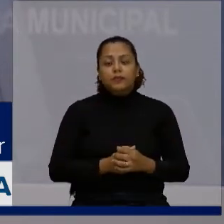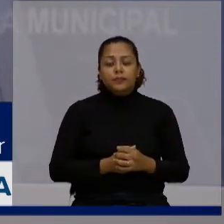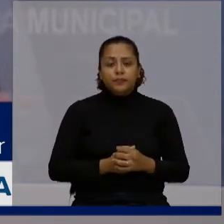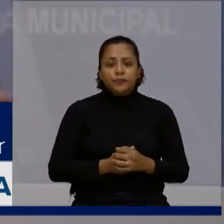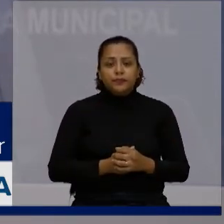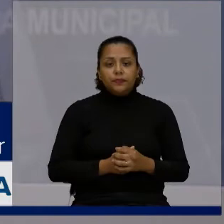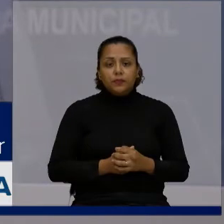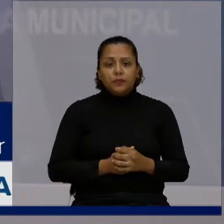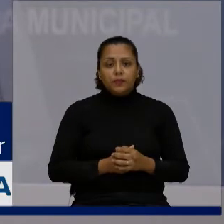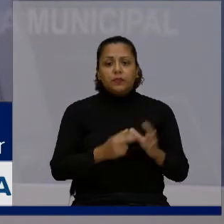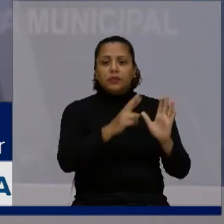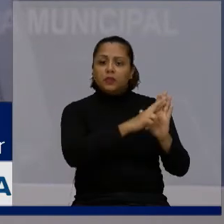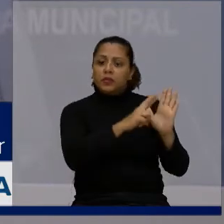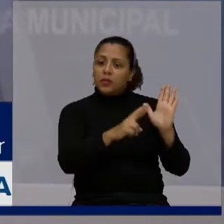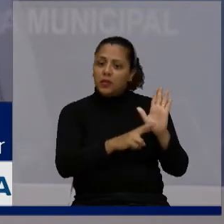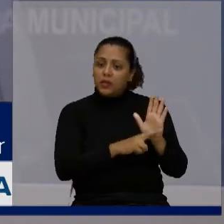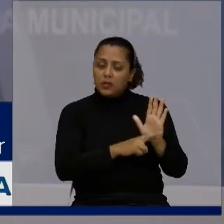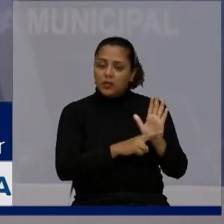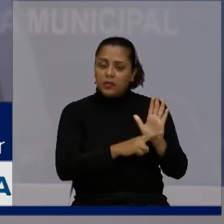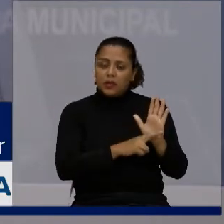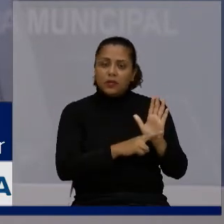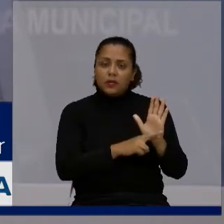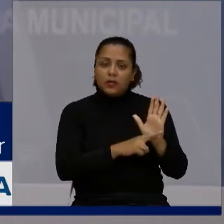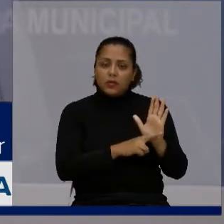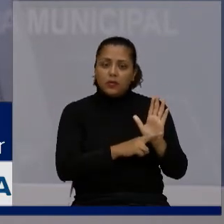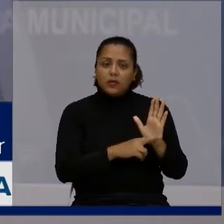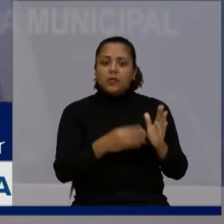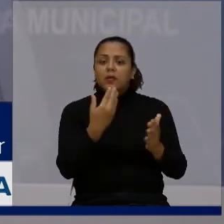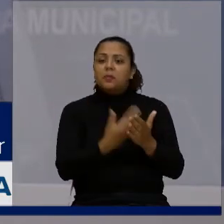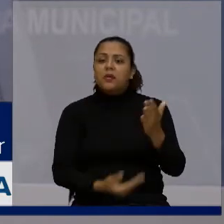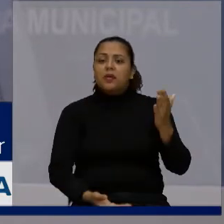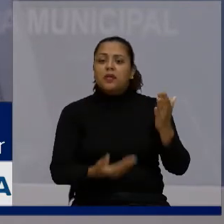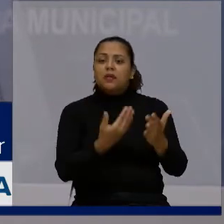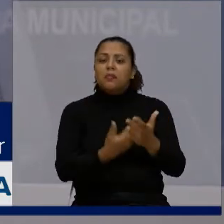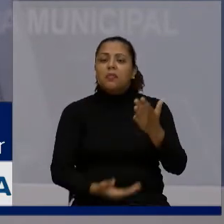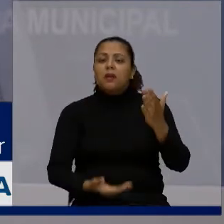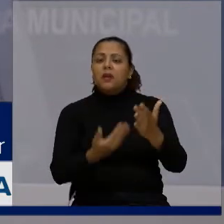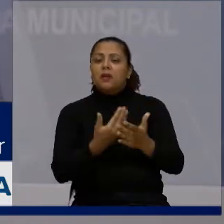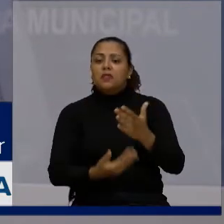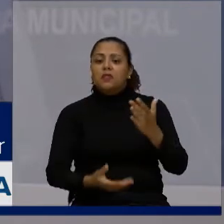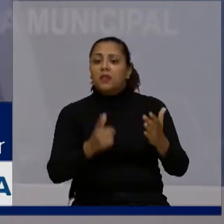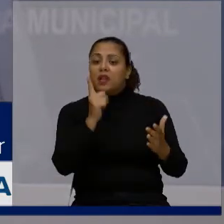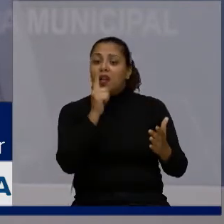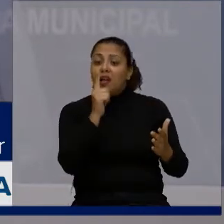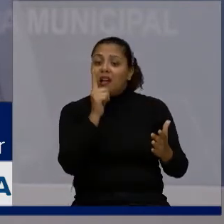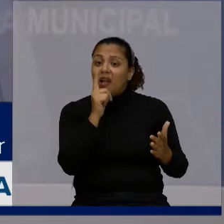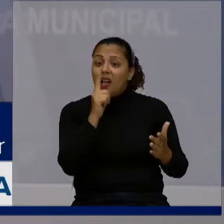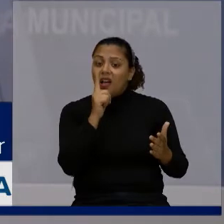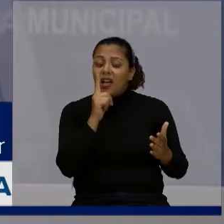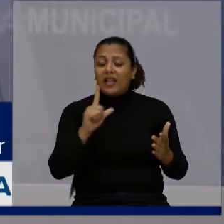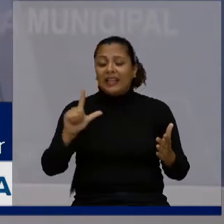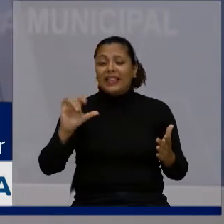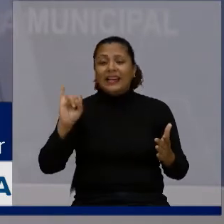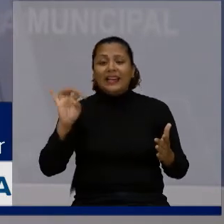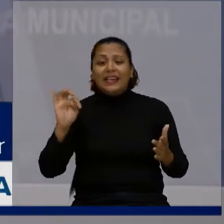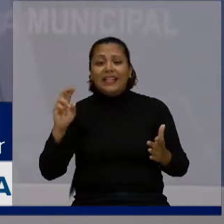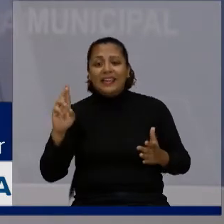no relatório último, nós estamos perdendo quase 300 milhões de litros de água por